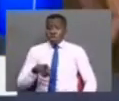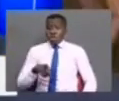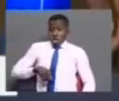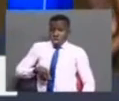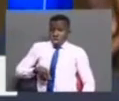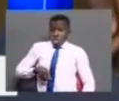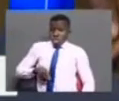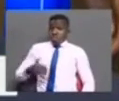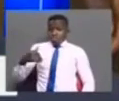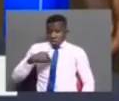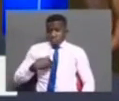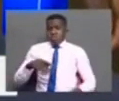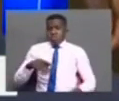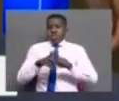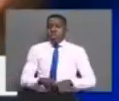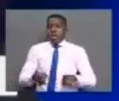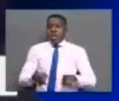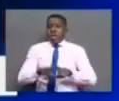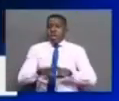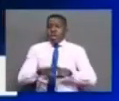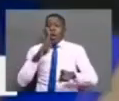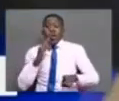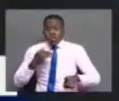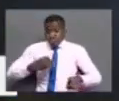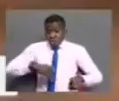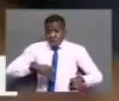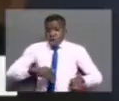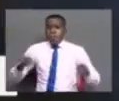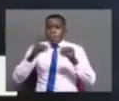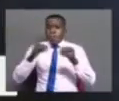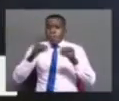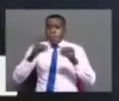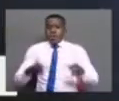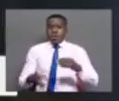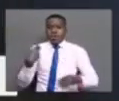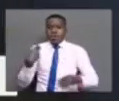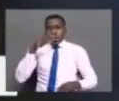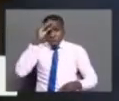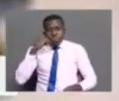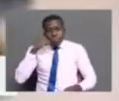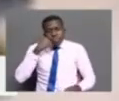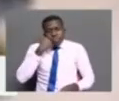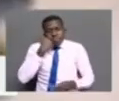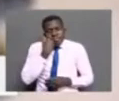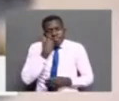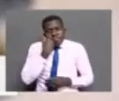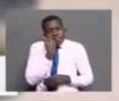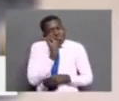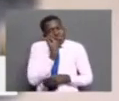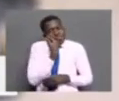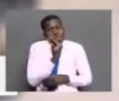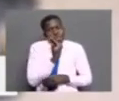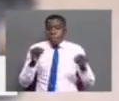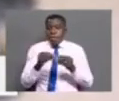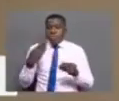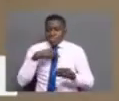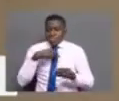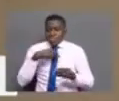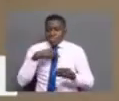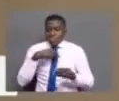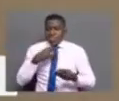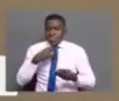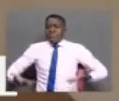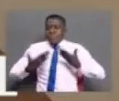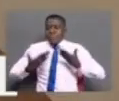mais tímido e recatado foi difícil ganharmos a atenção de João o menino de 13 anos